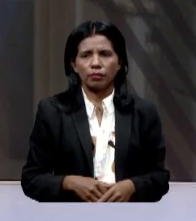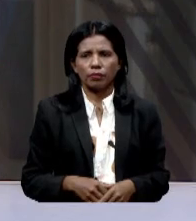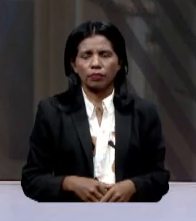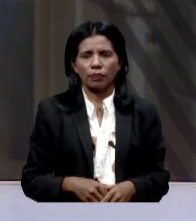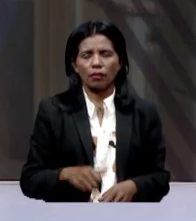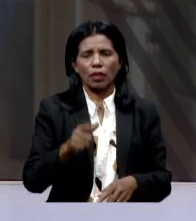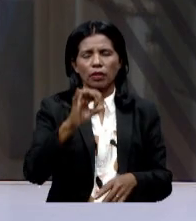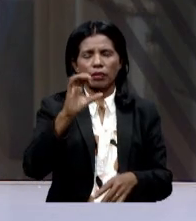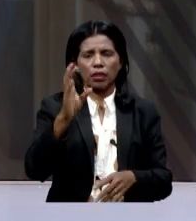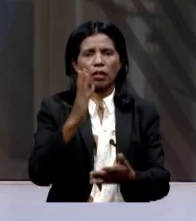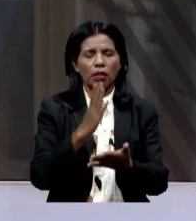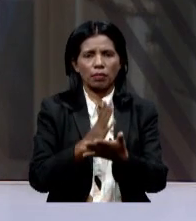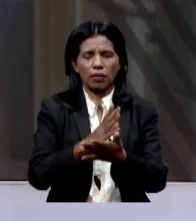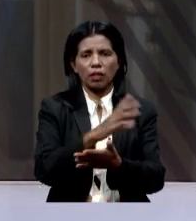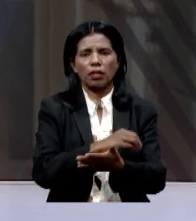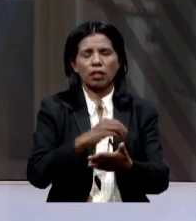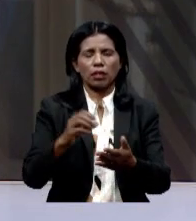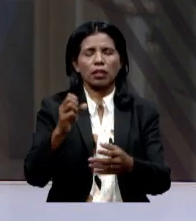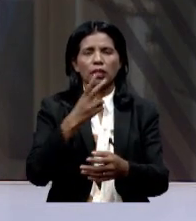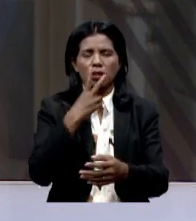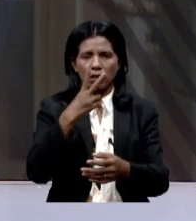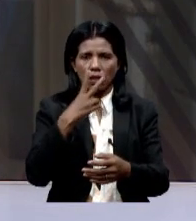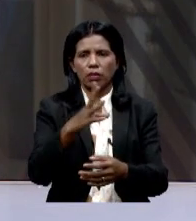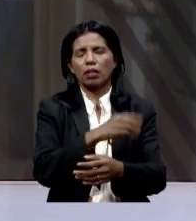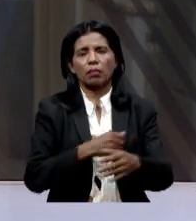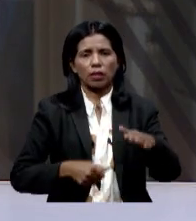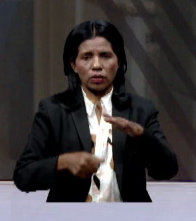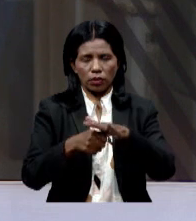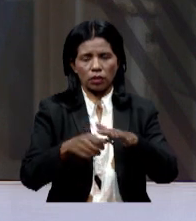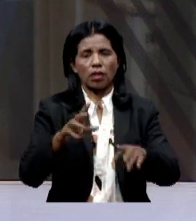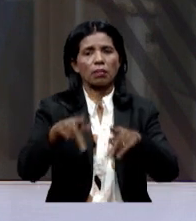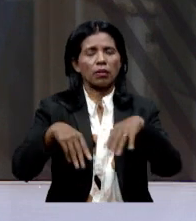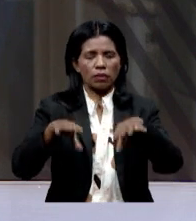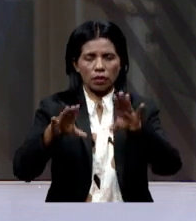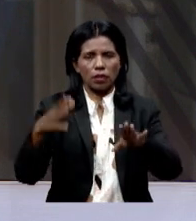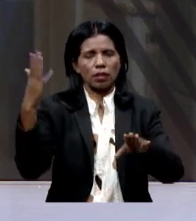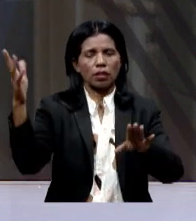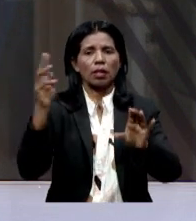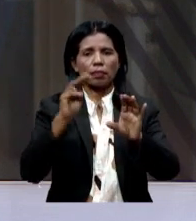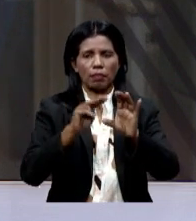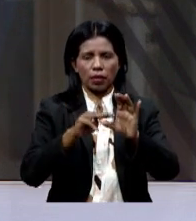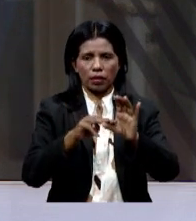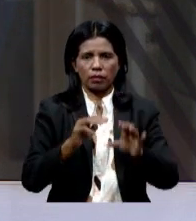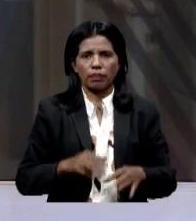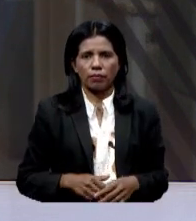A IFAESA rapara provisório inspeção ba cigarro ilícito nebe negociante Sirafang iha mercado.